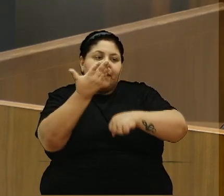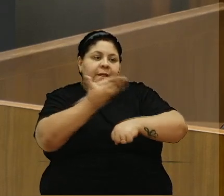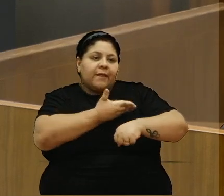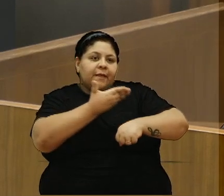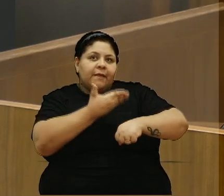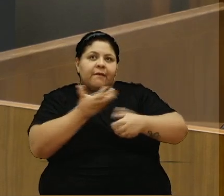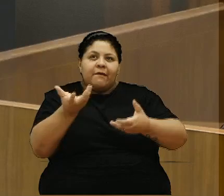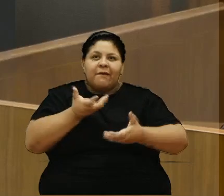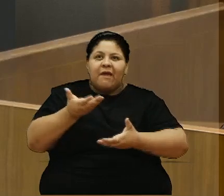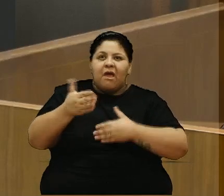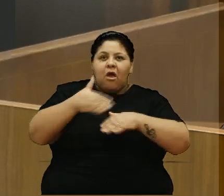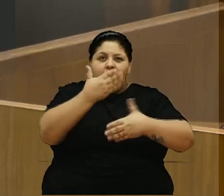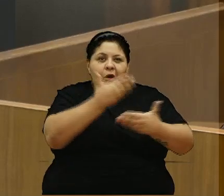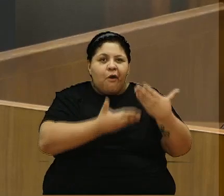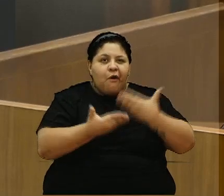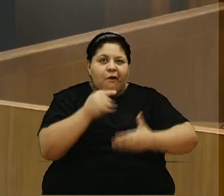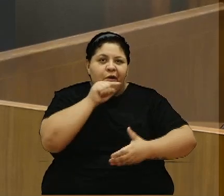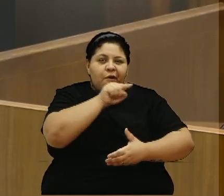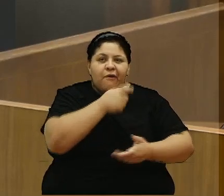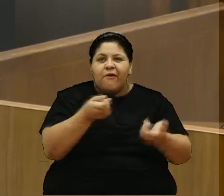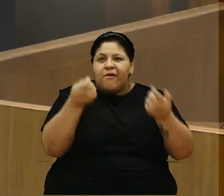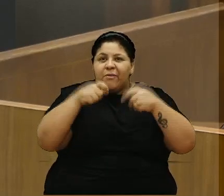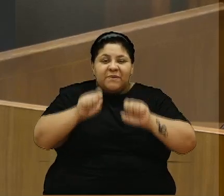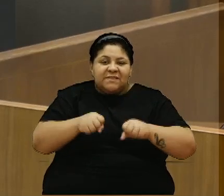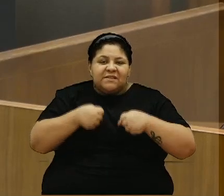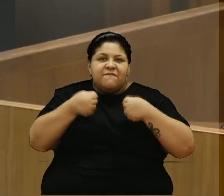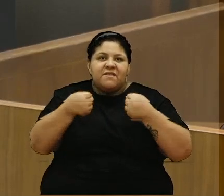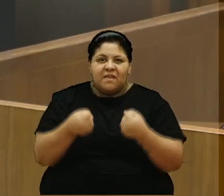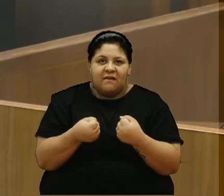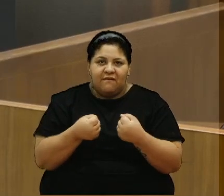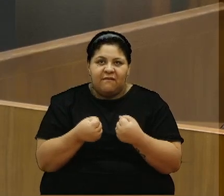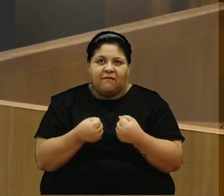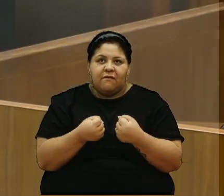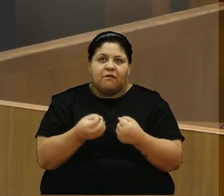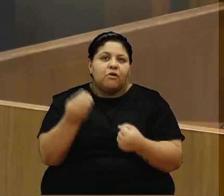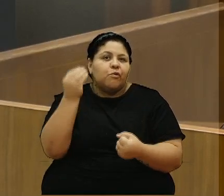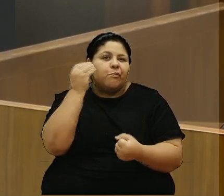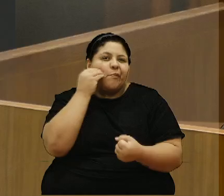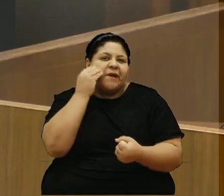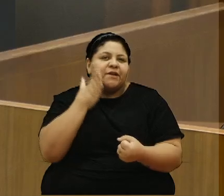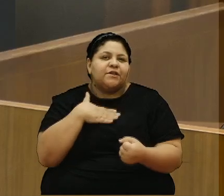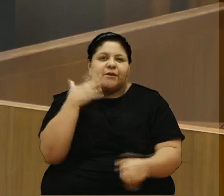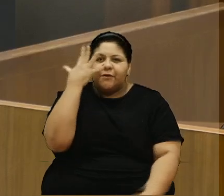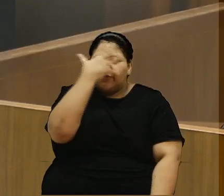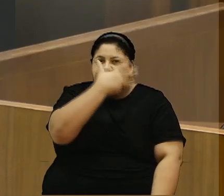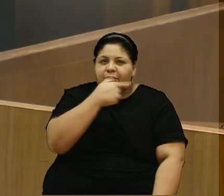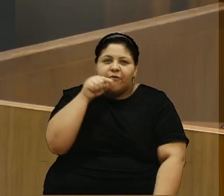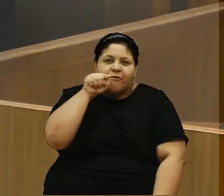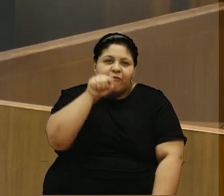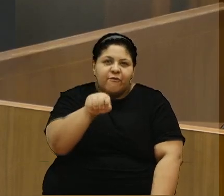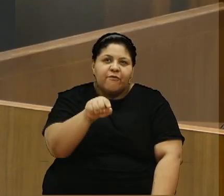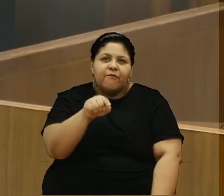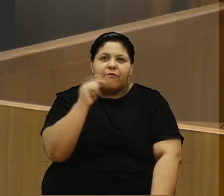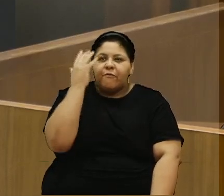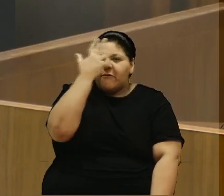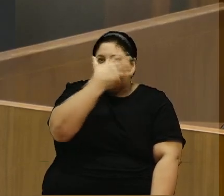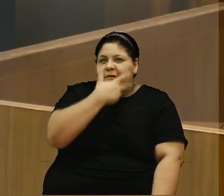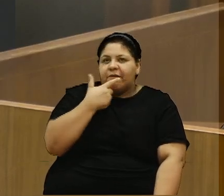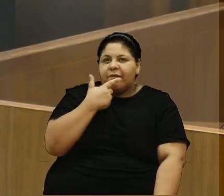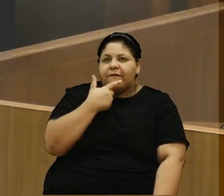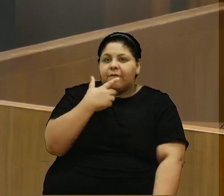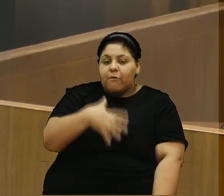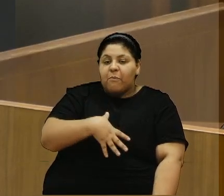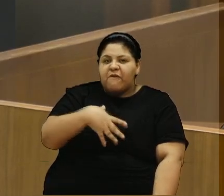3 pontinhos. Então não precisa se defender. Beijos, minha linda. Considero você como uma